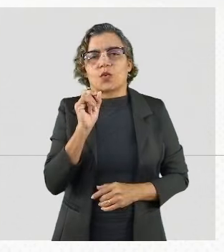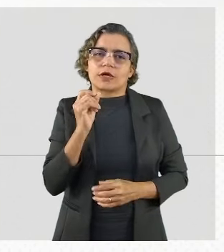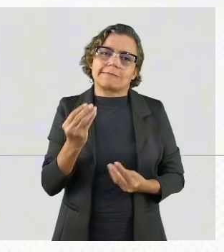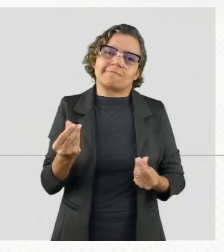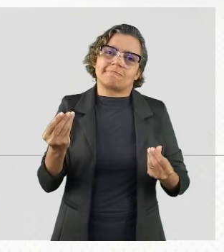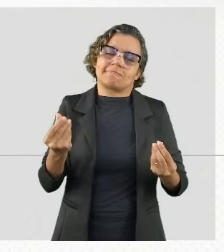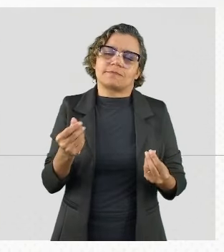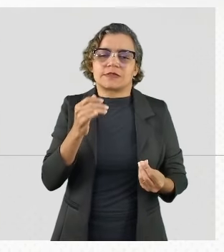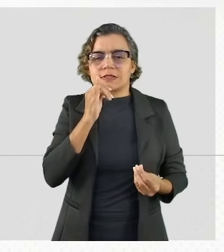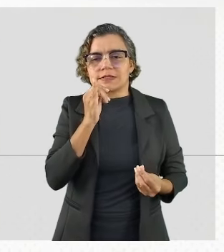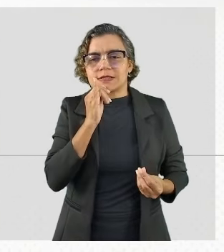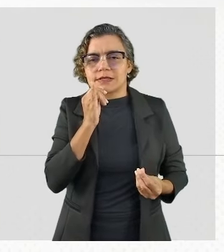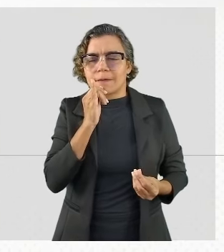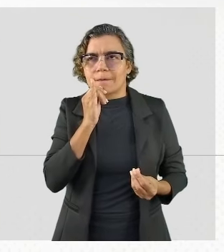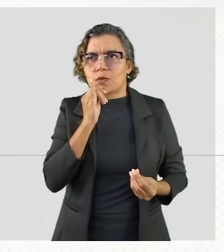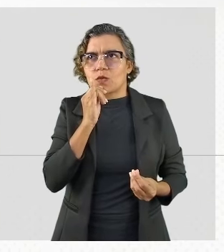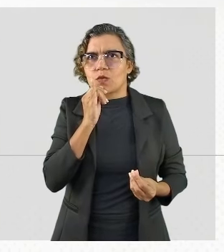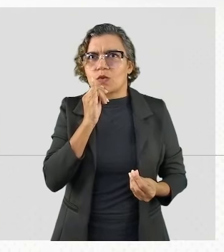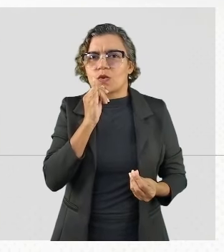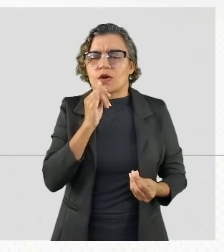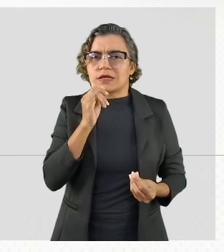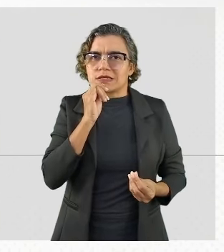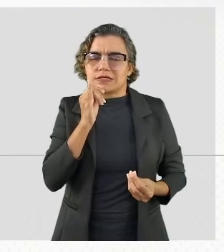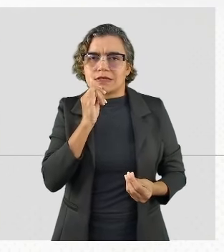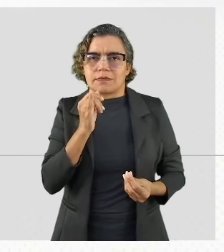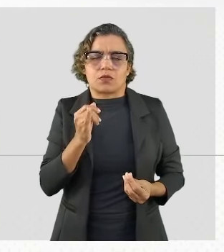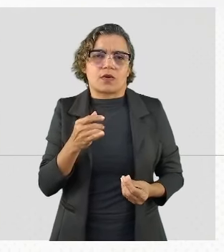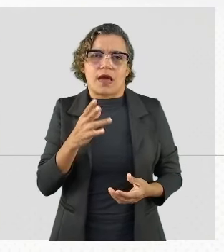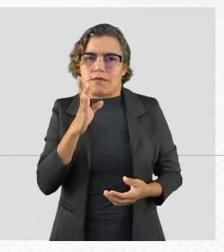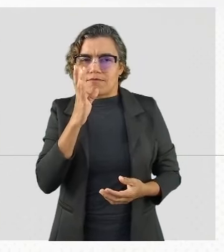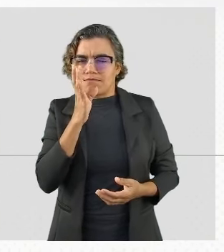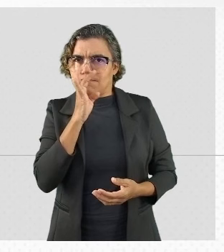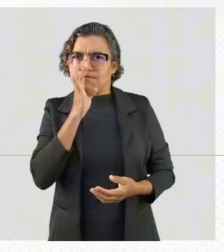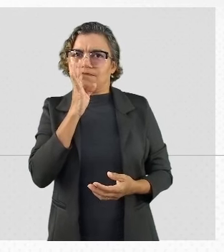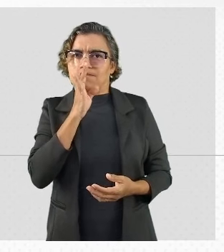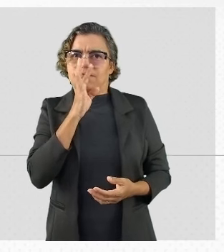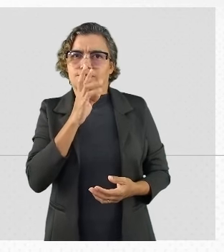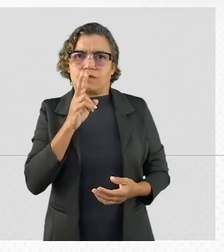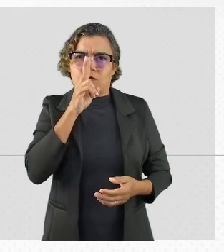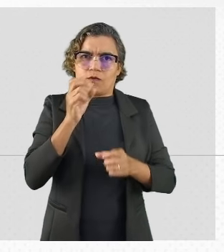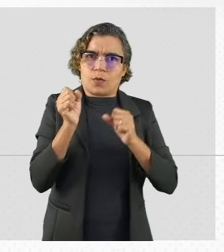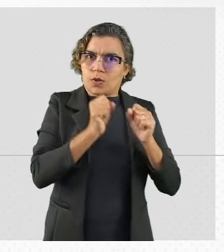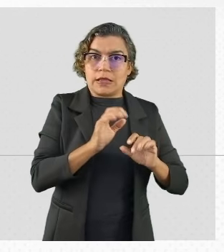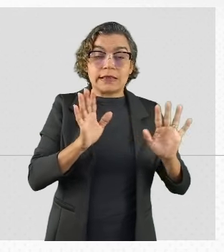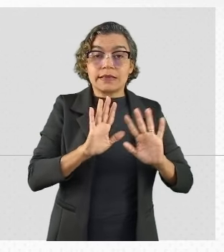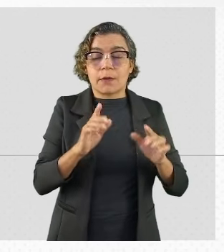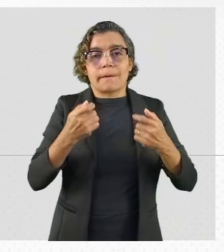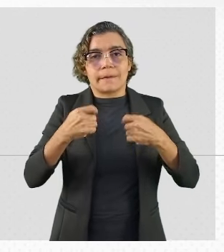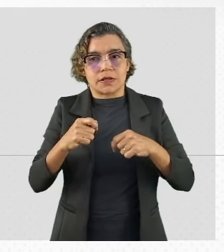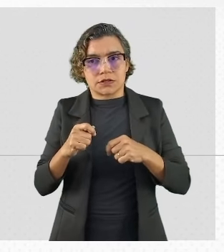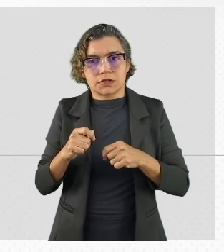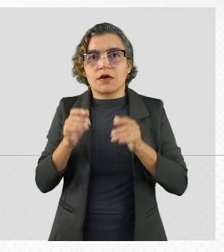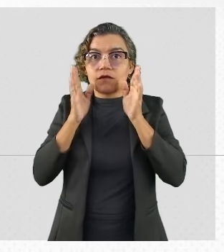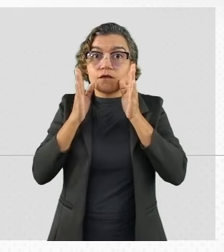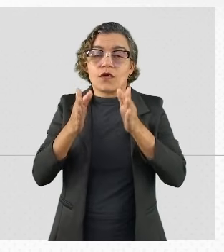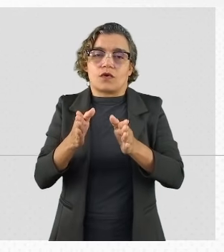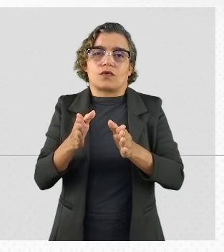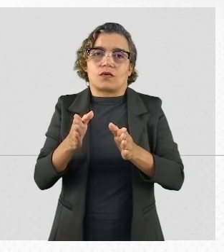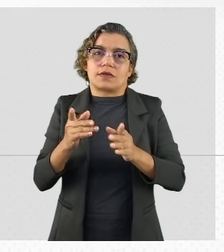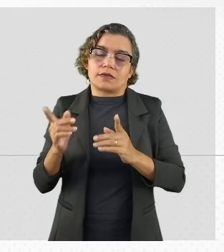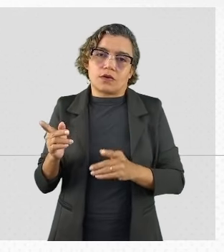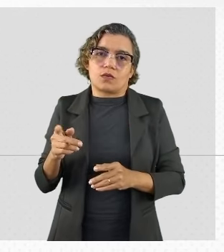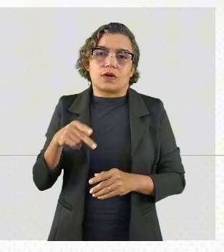digamos, reprimir essa potência. Isso leva ao declínio, à decadência da humanidade. E o Nietzsche ele está, digamos, fazendo um platonismo